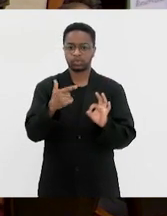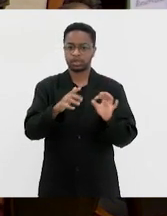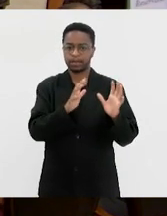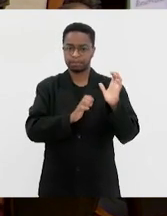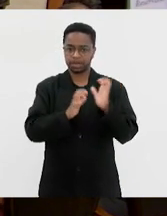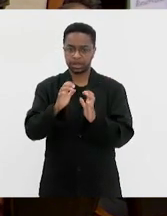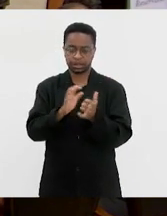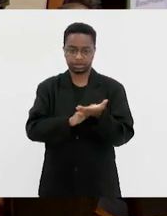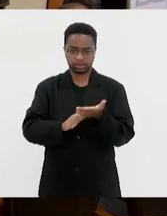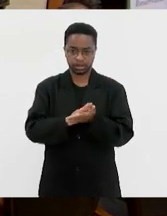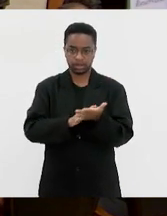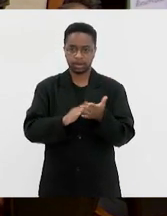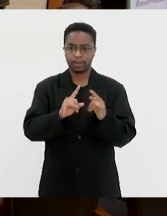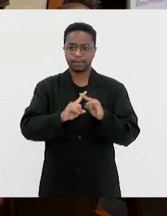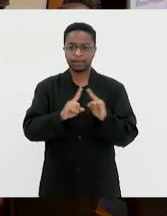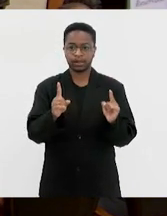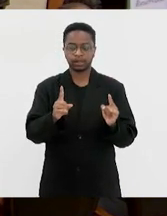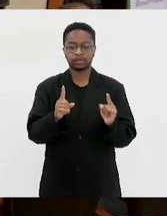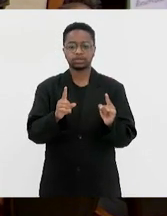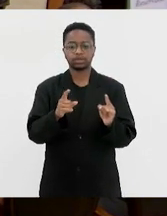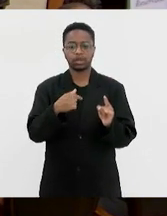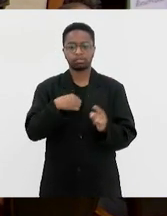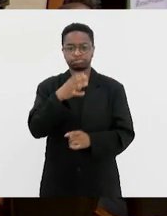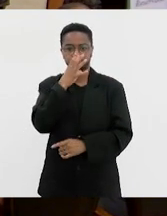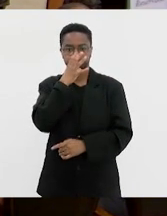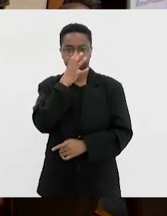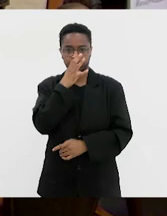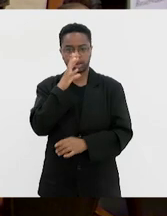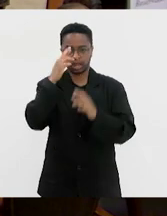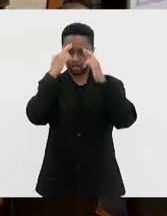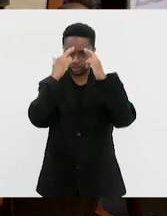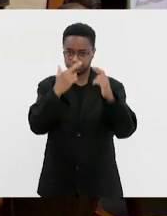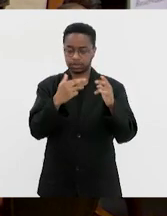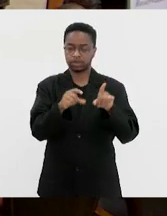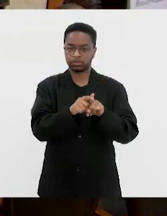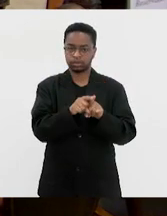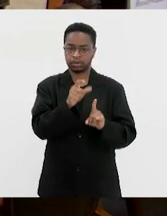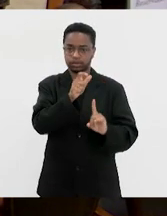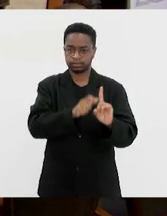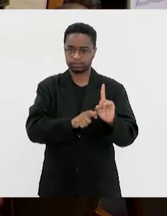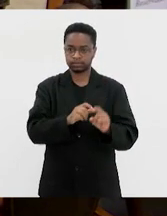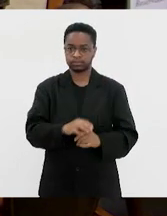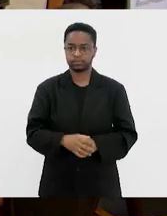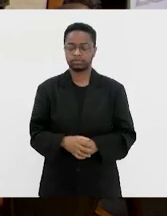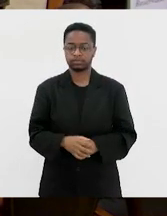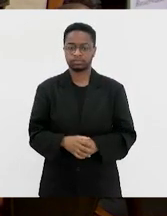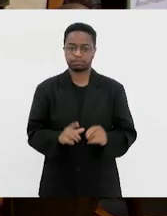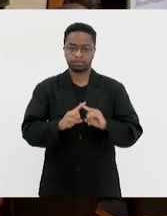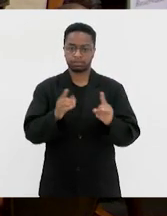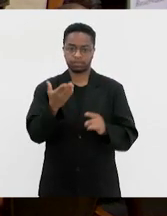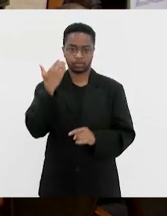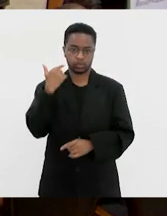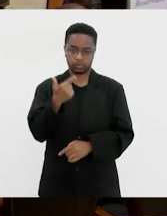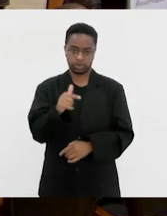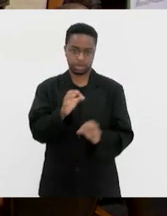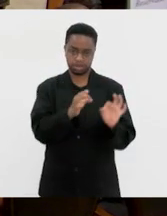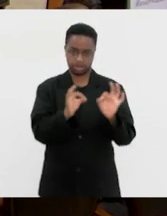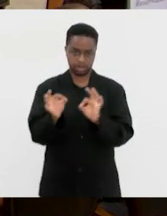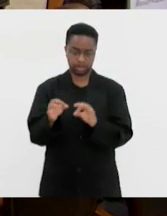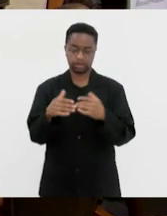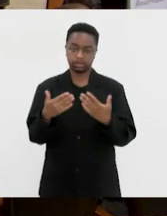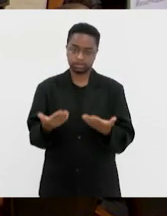à época, que eu tenho muita admiração e respeito, mas já era de outra cidade. Nós não tínhamos ninguém e